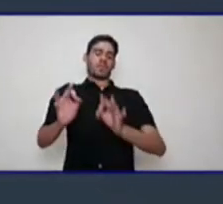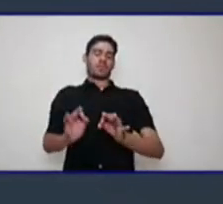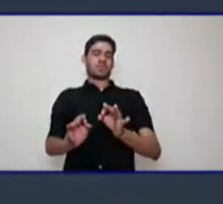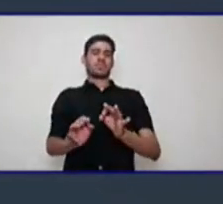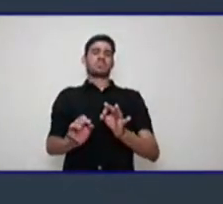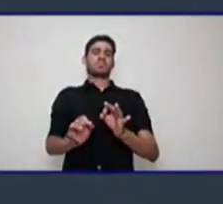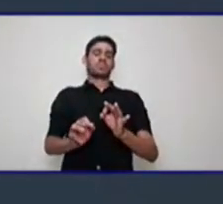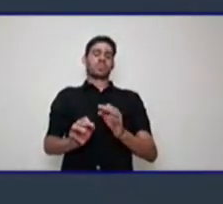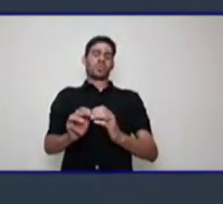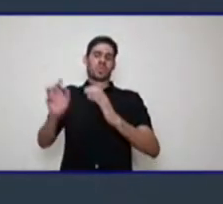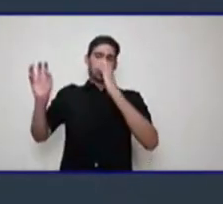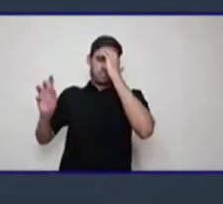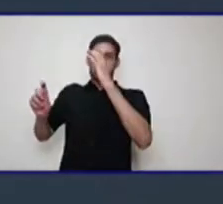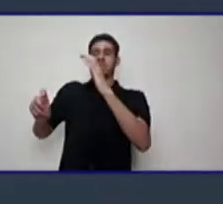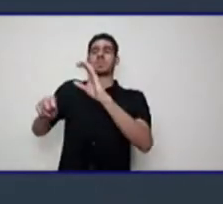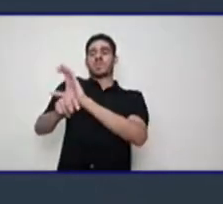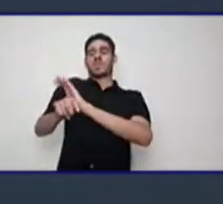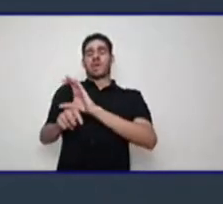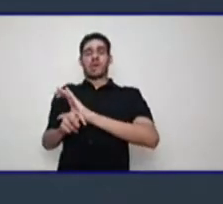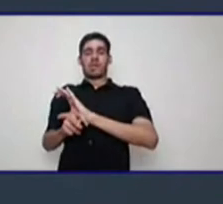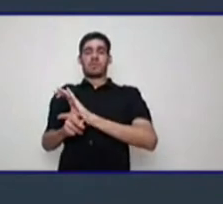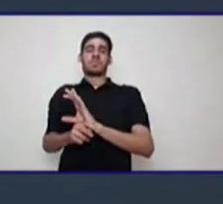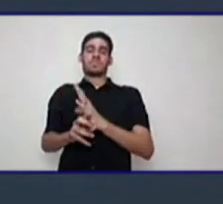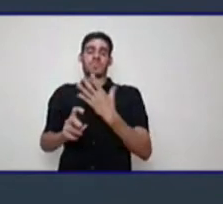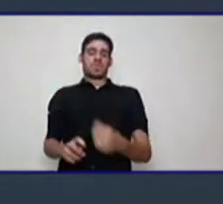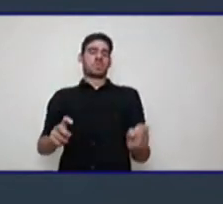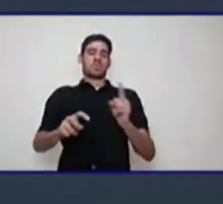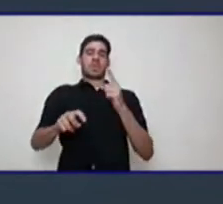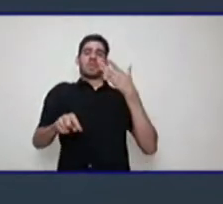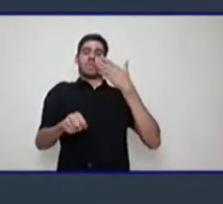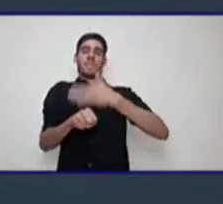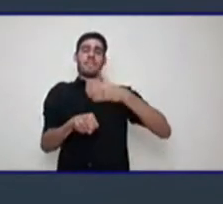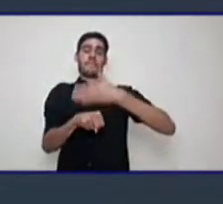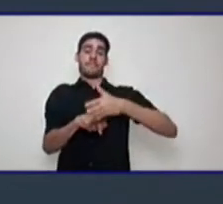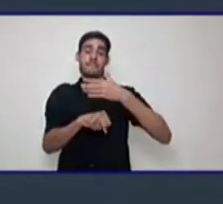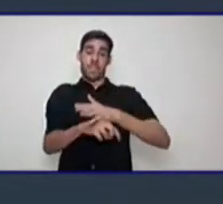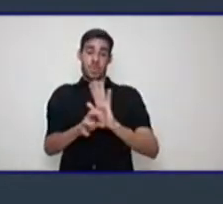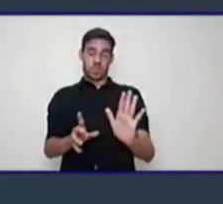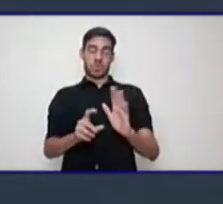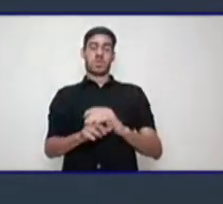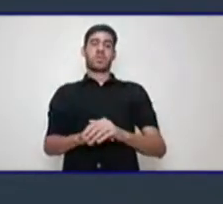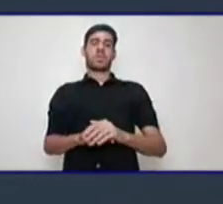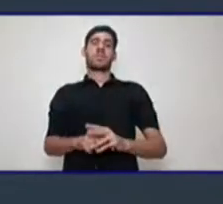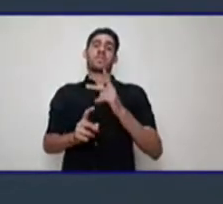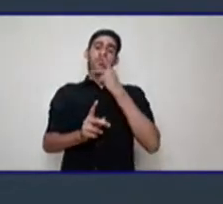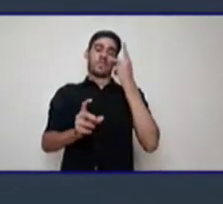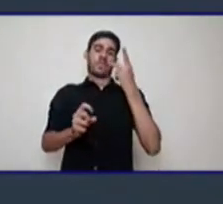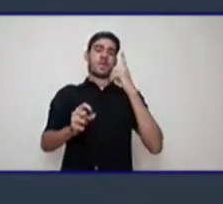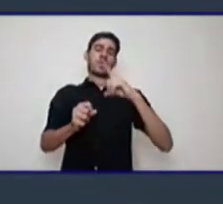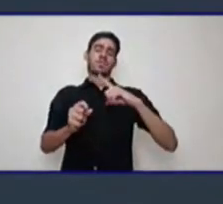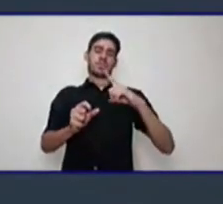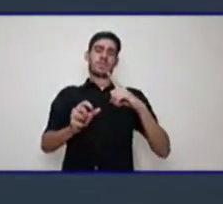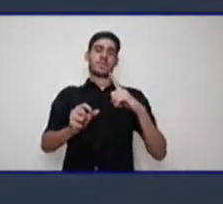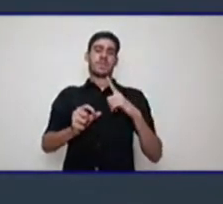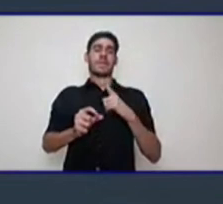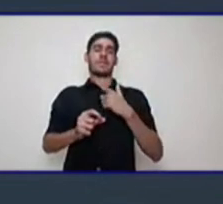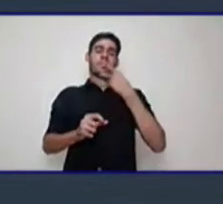obediência à Constituição Federal, impor a abstenção dessa prática. Ante o exposto e renovando uma vez